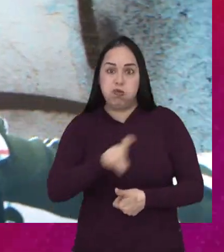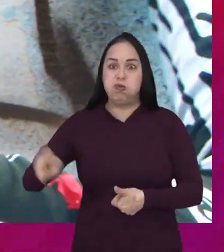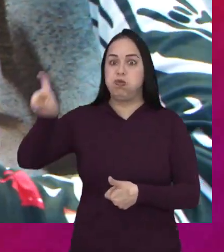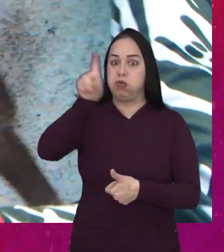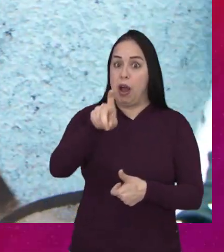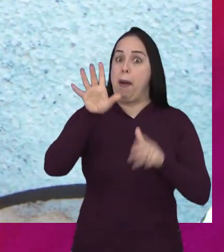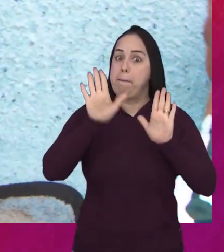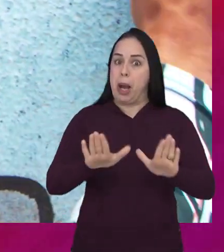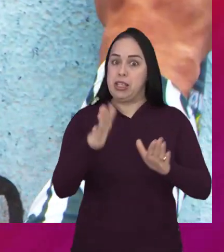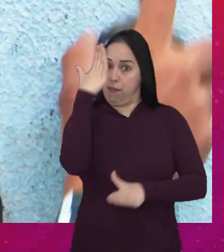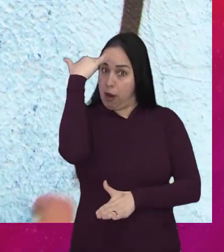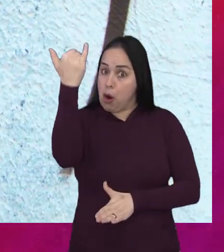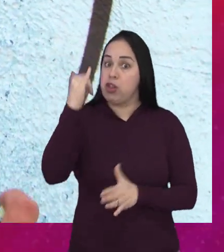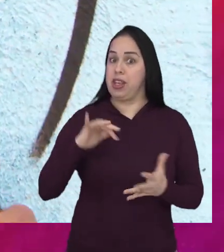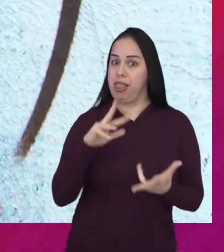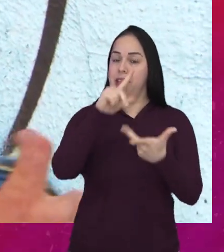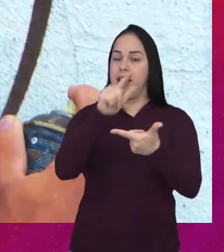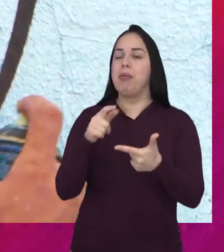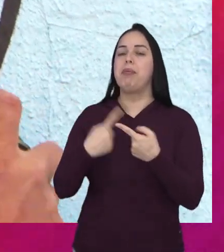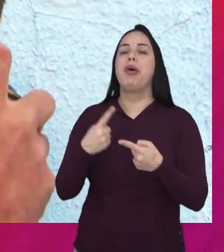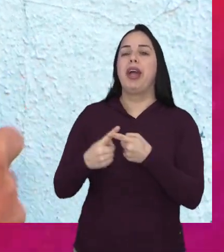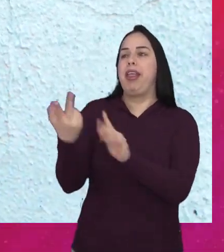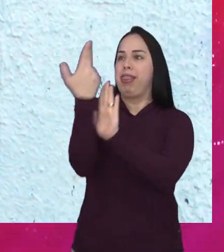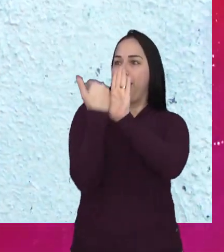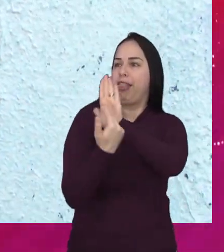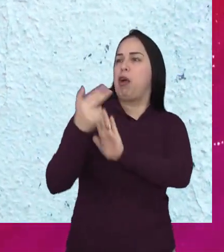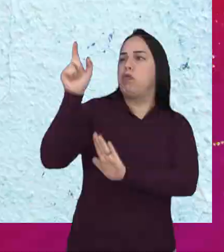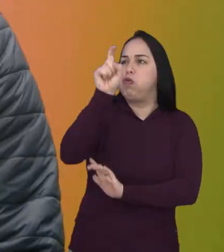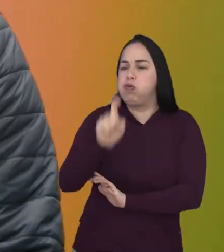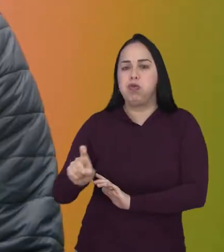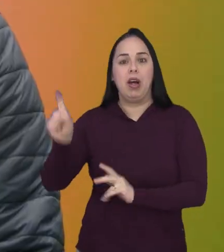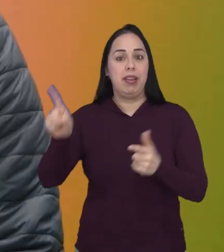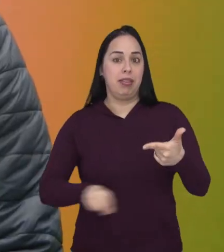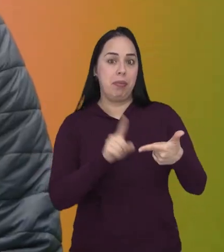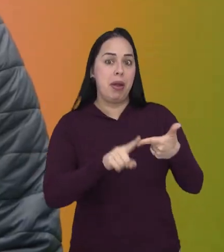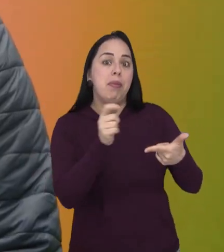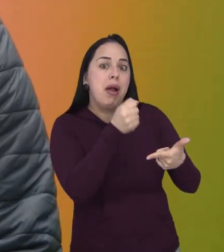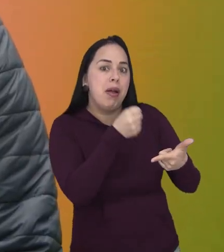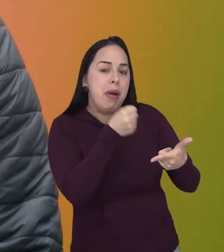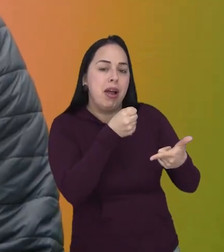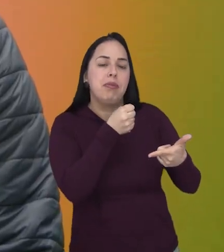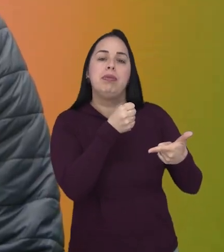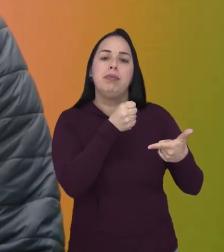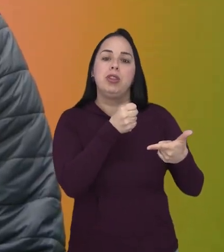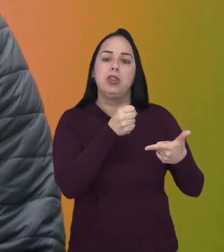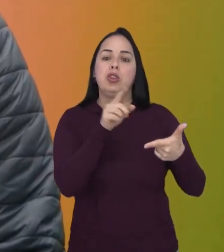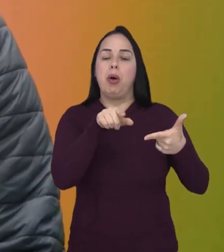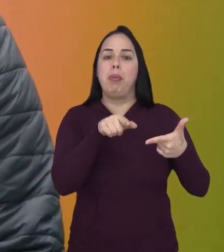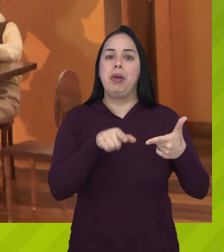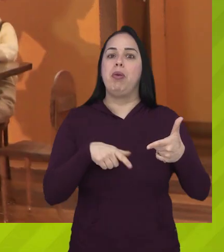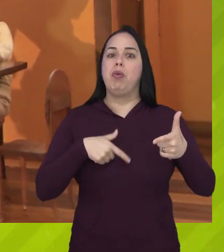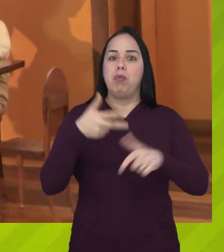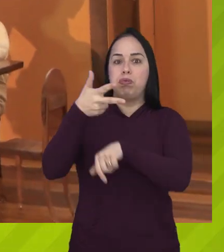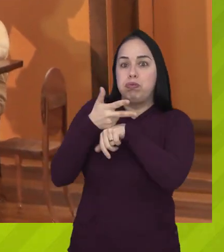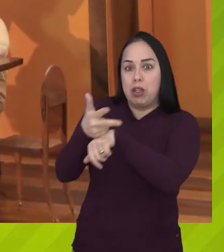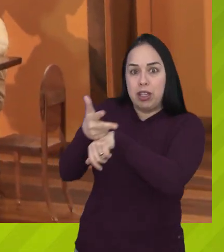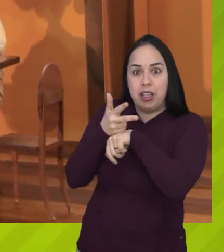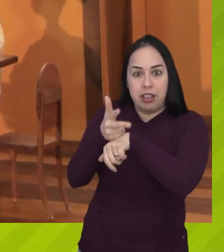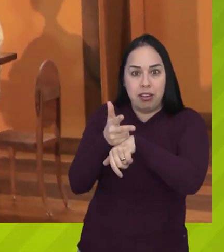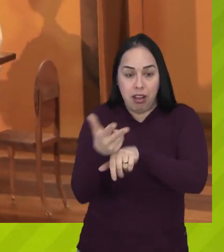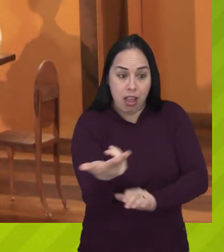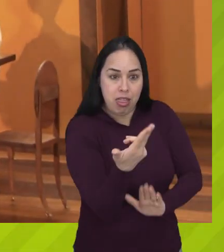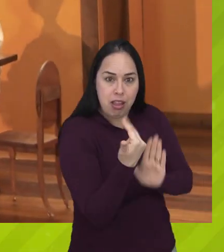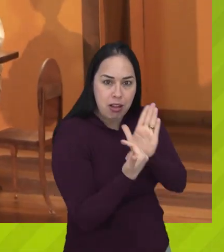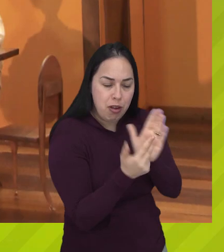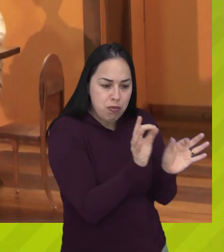joseense reconhecido internacionalmente pela arte do grafite. Também tem reportagem sobre um estúdio de São José